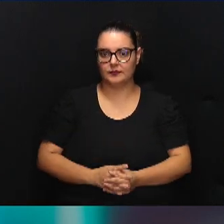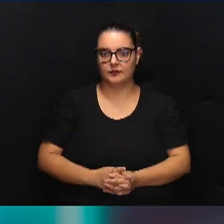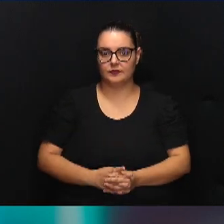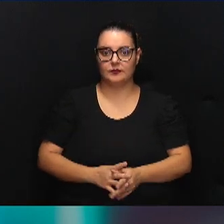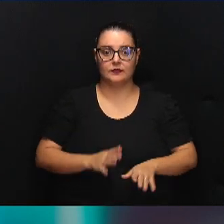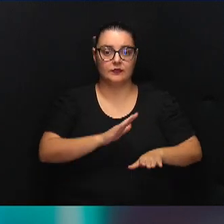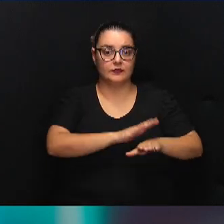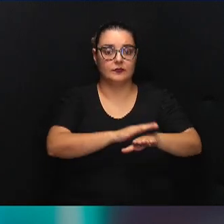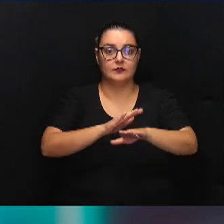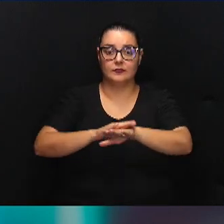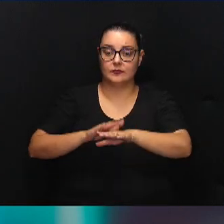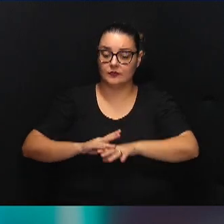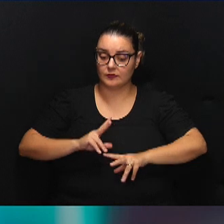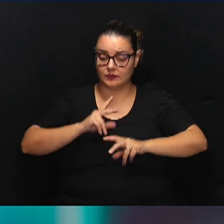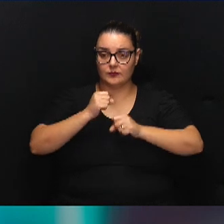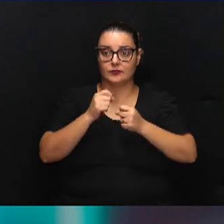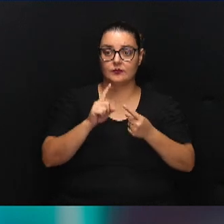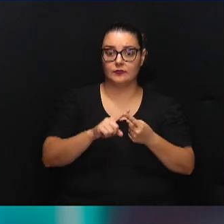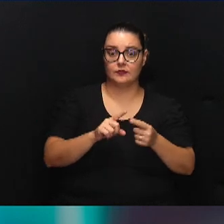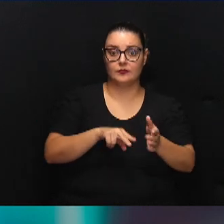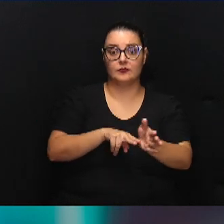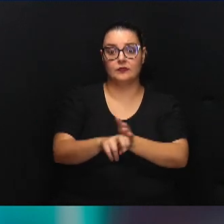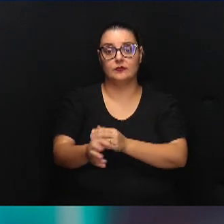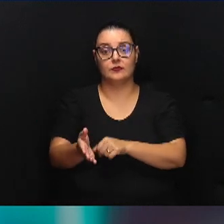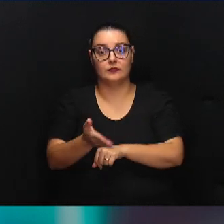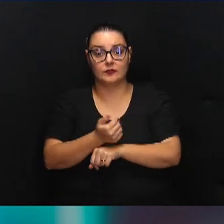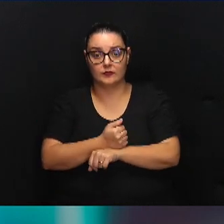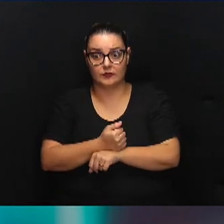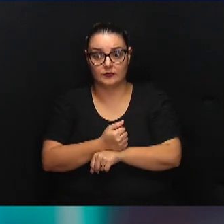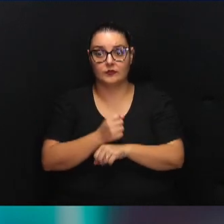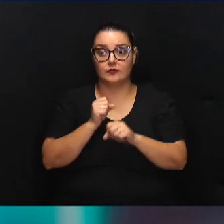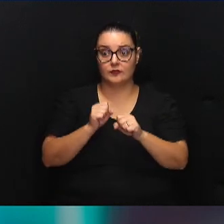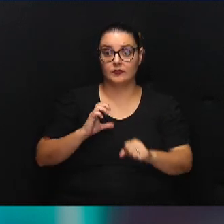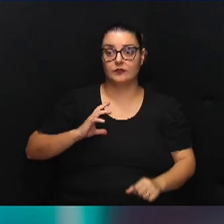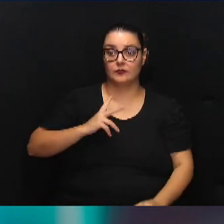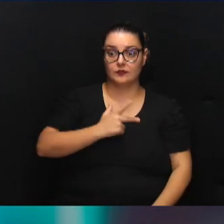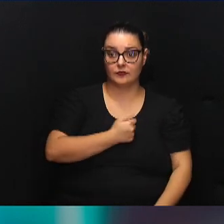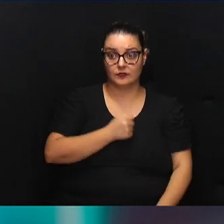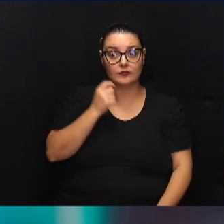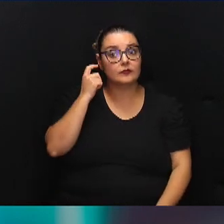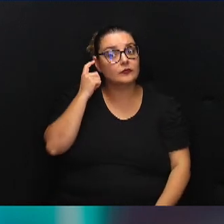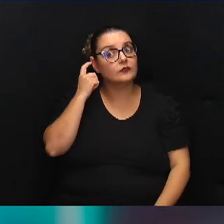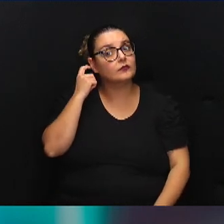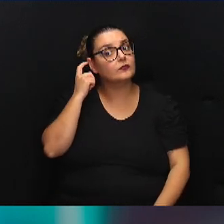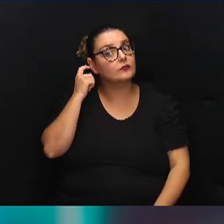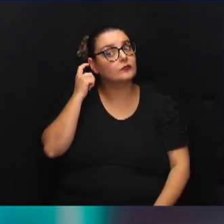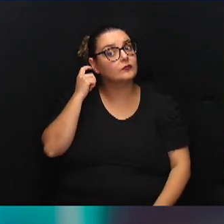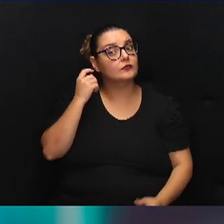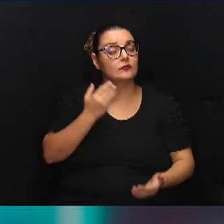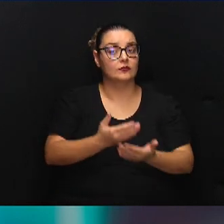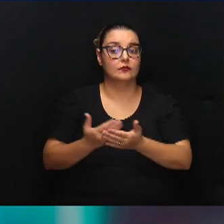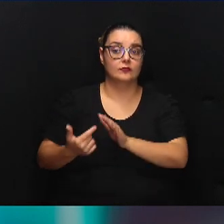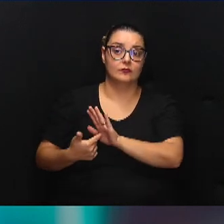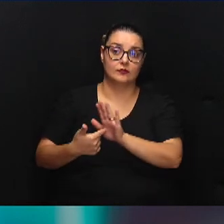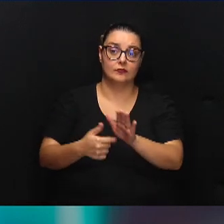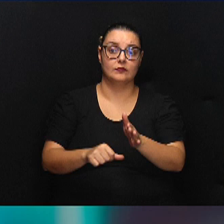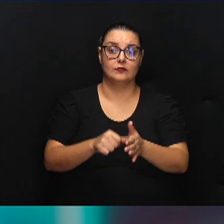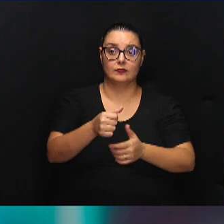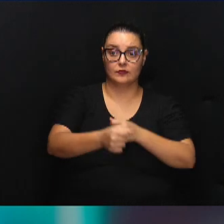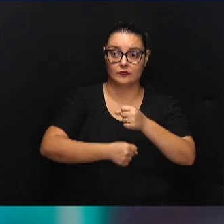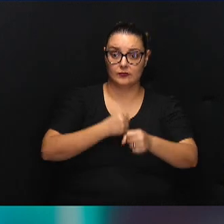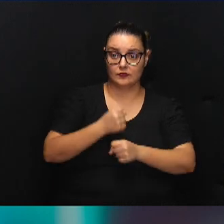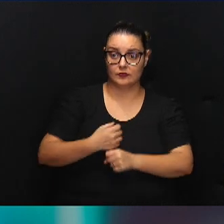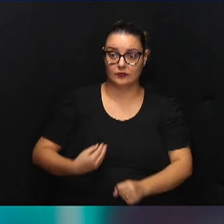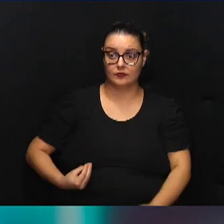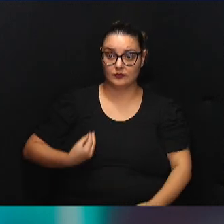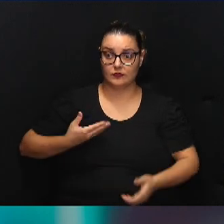forças, tá? Do diagnóstico precoce, que a gente pode salvar, dizem, né, os estudos, que o primeiro ano de vida de uma